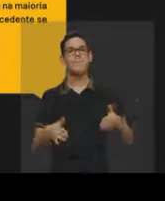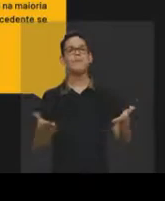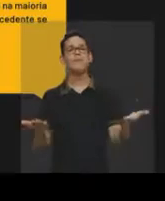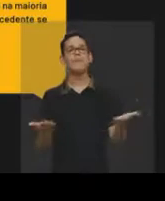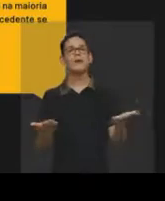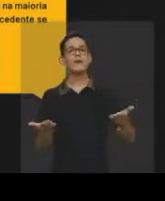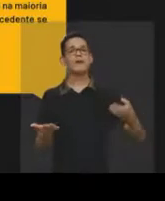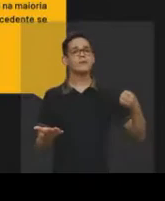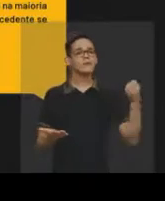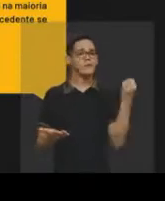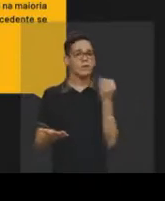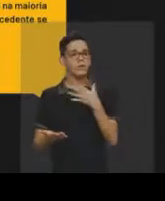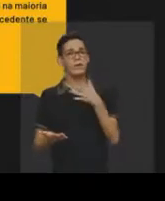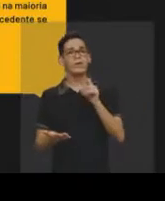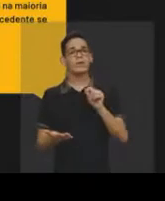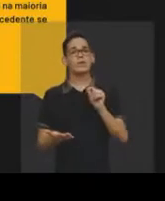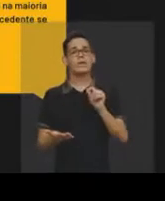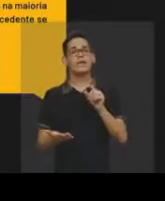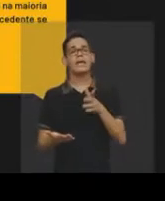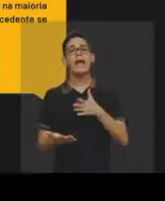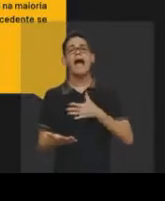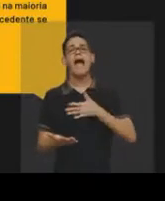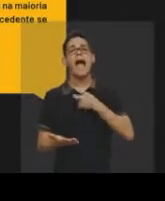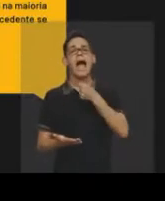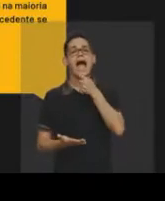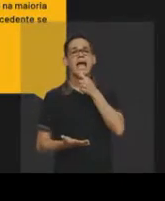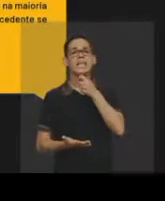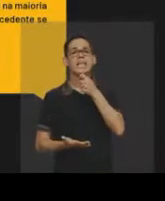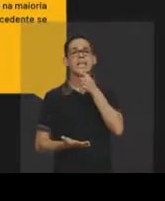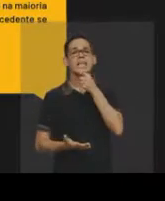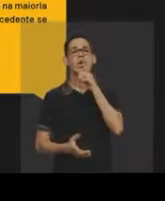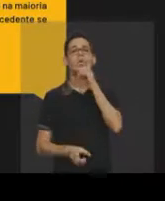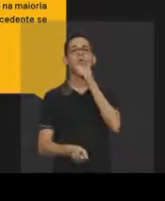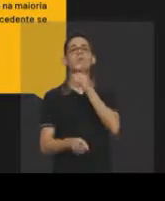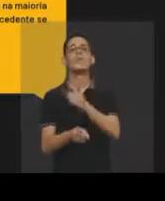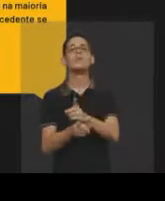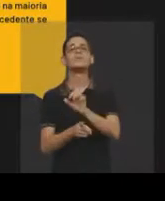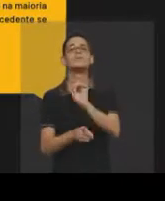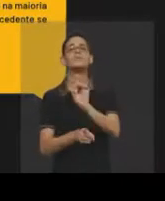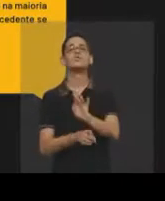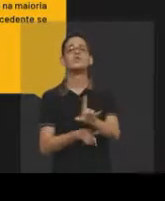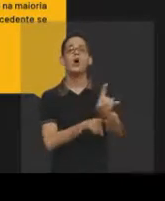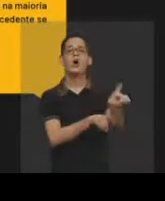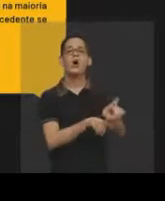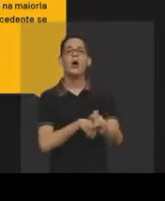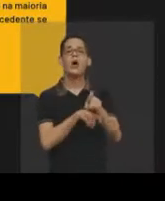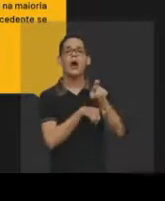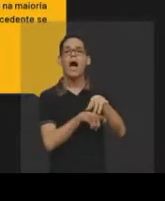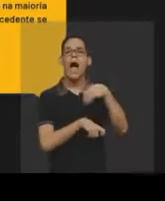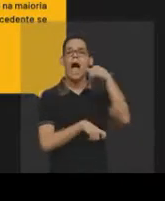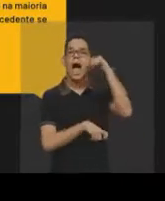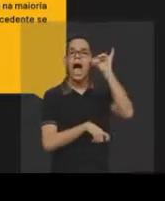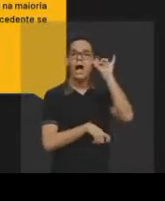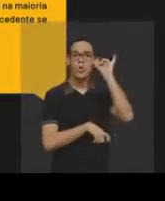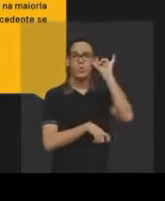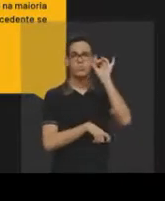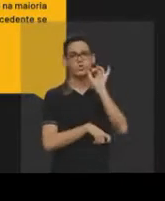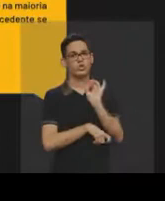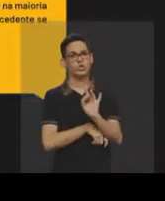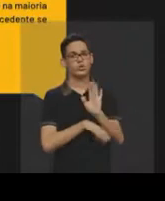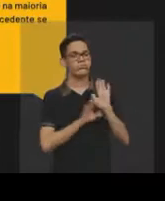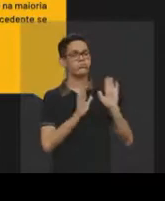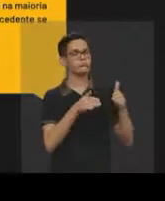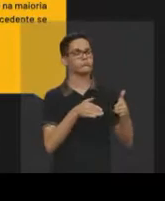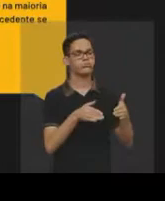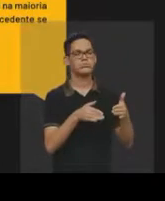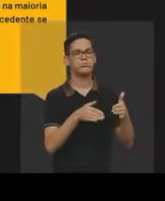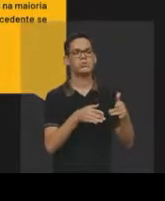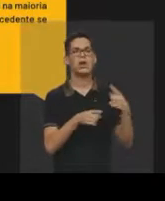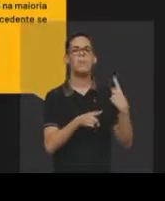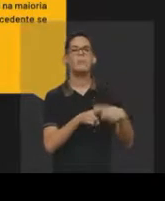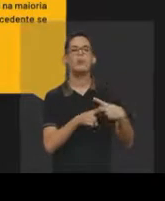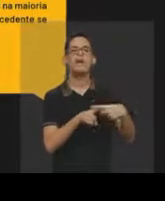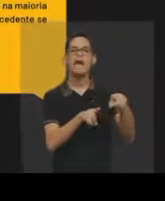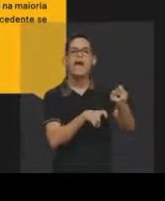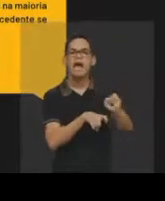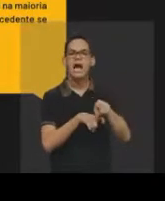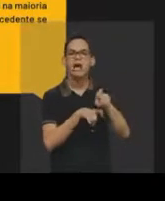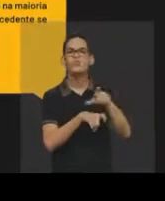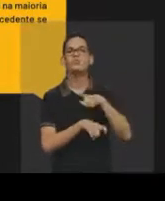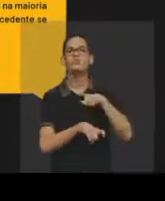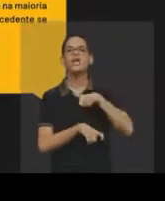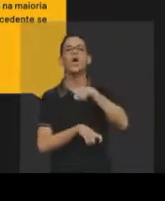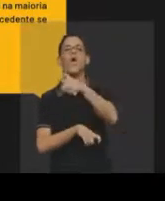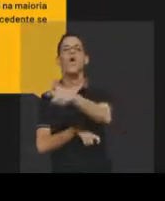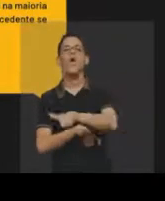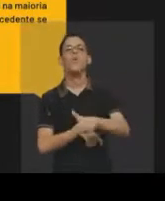Atualmente não se pode identificar o espaço rural apenas como a agropecuária, pois no campo não há somente essa